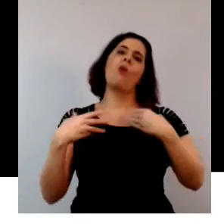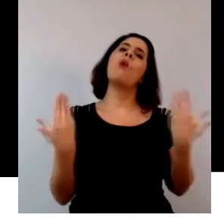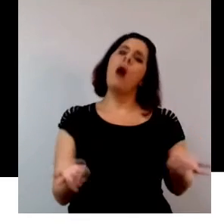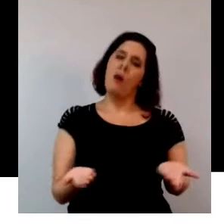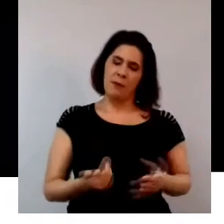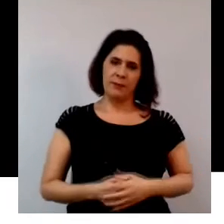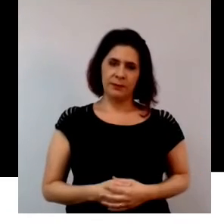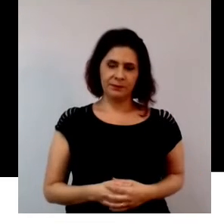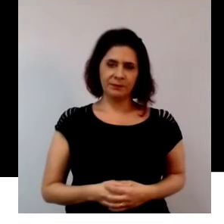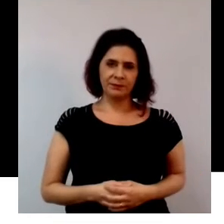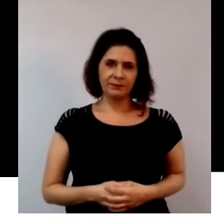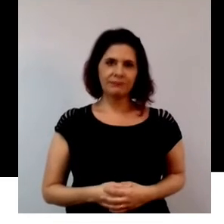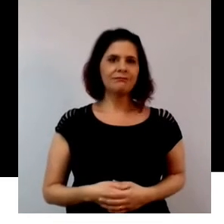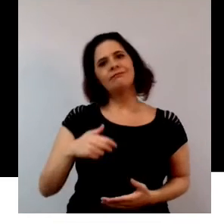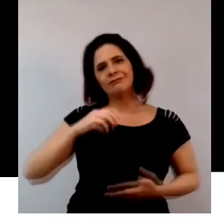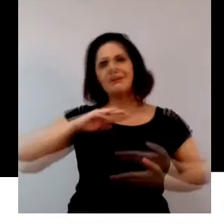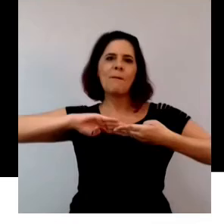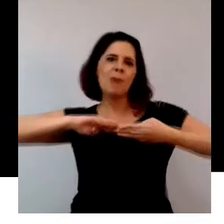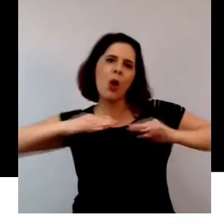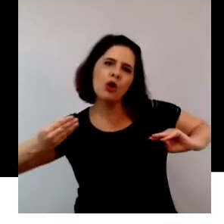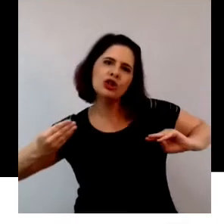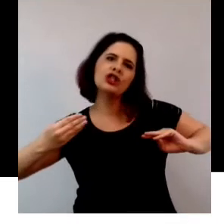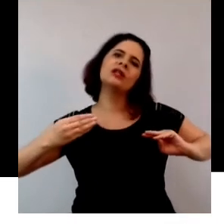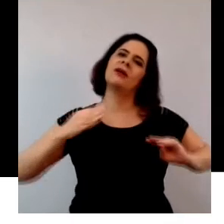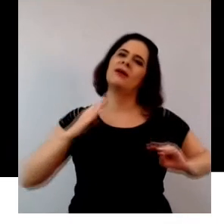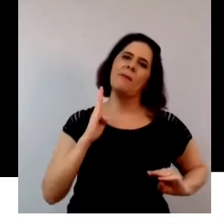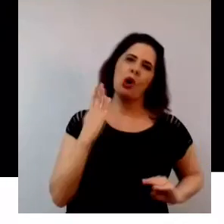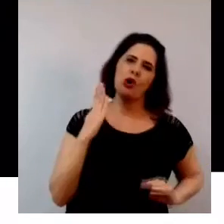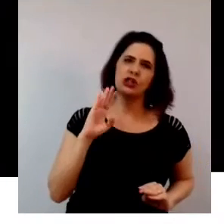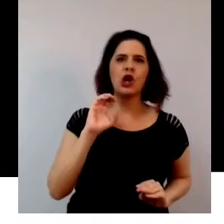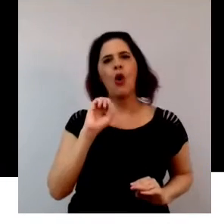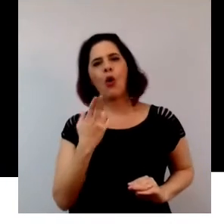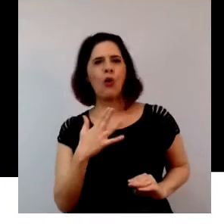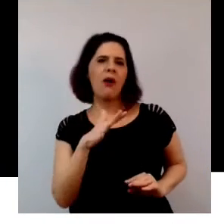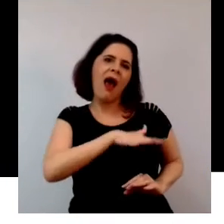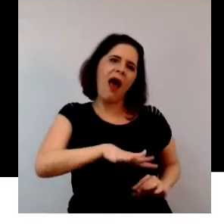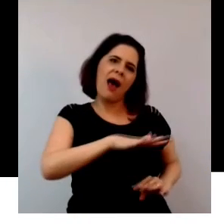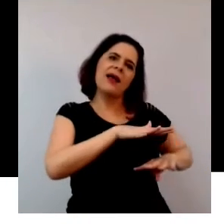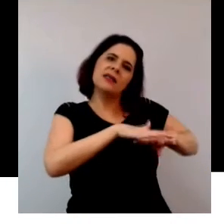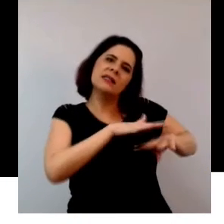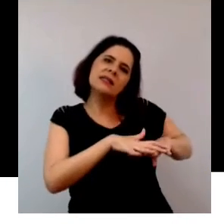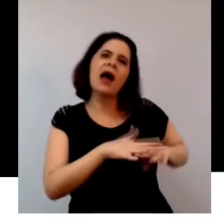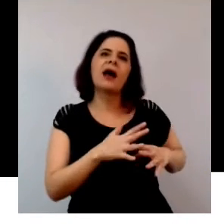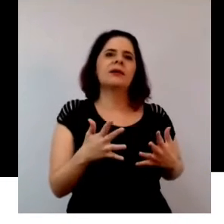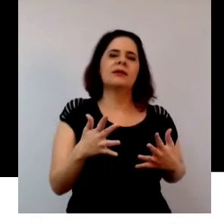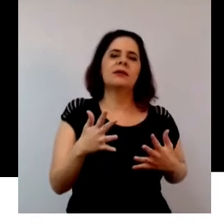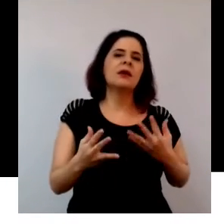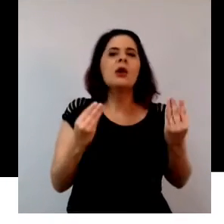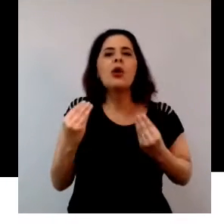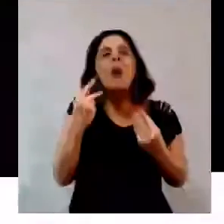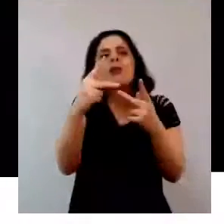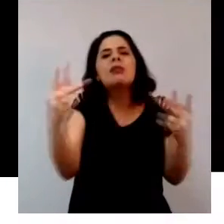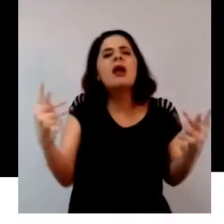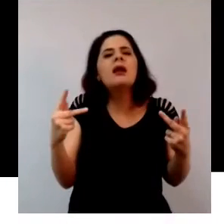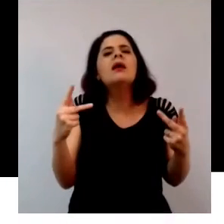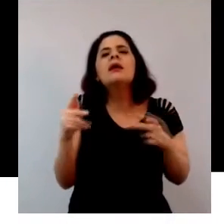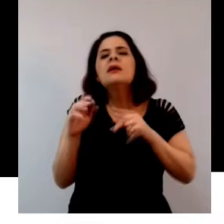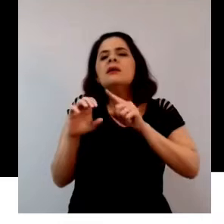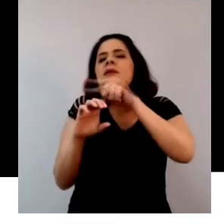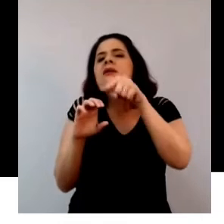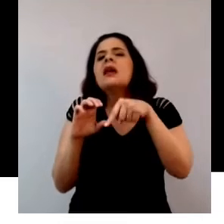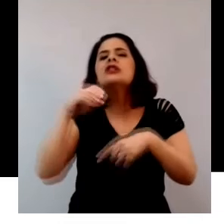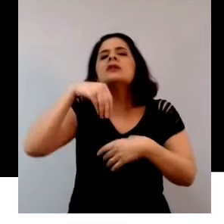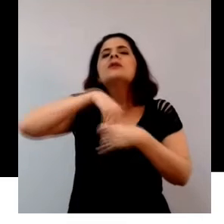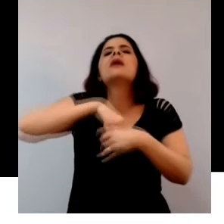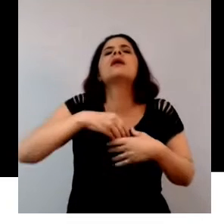biologia, né? Mais dessa área de exatas também, qual que é a perspectiva desse cientista dentro do que a gente entende mais, né?